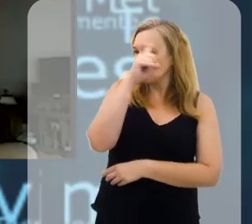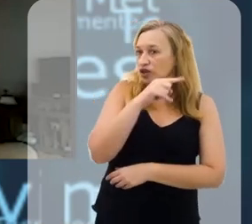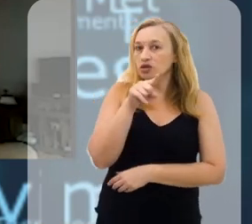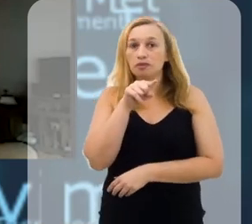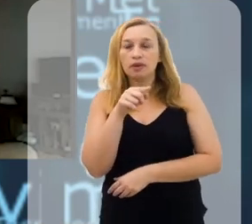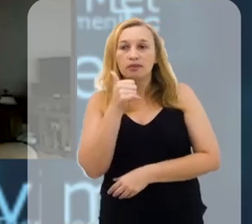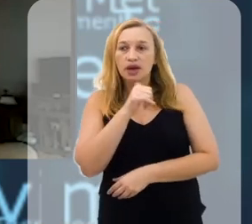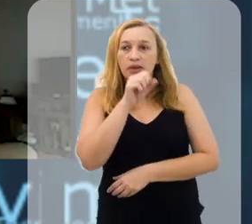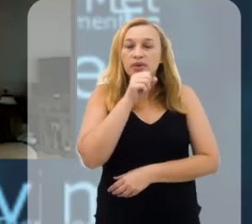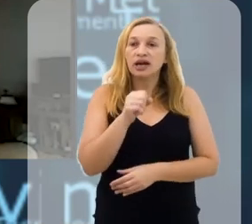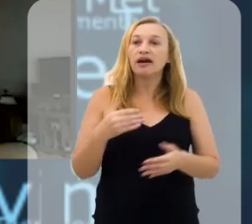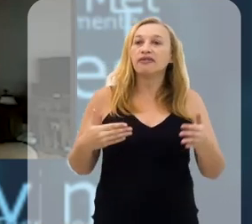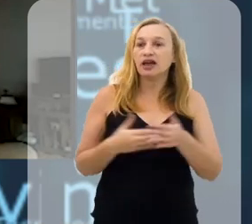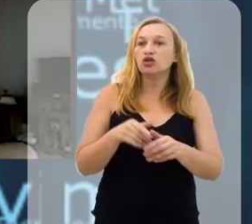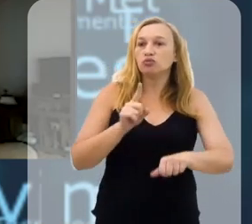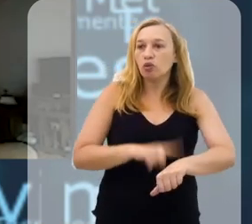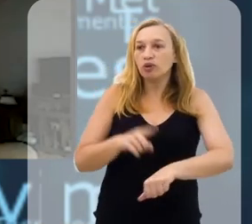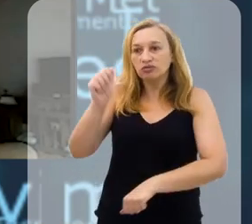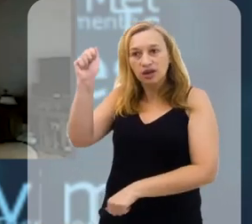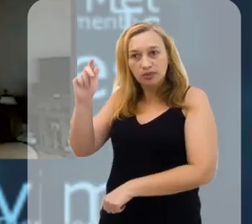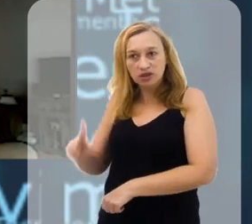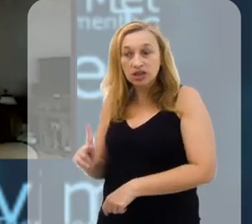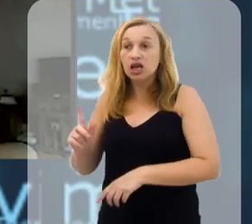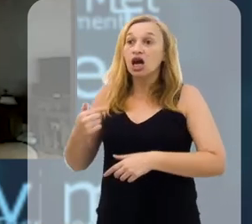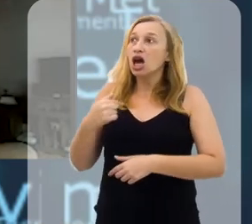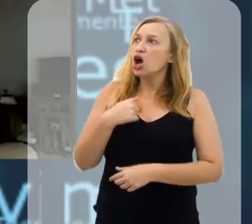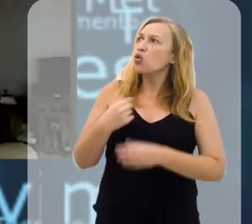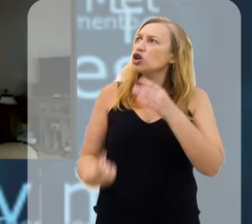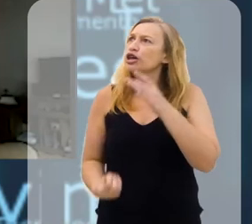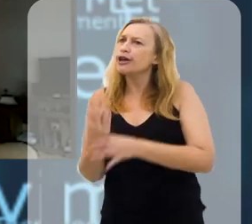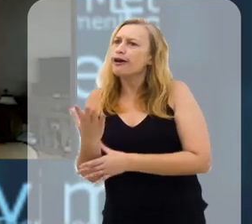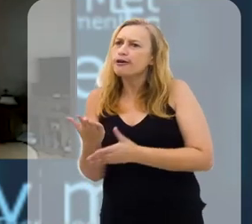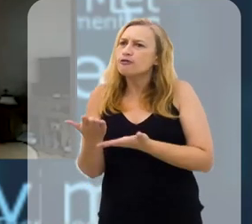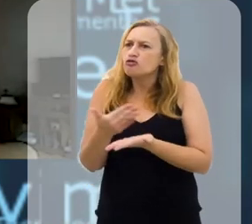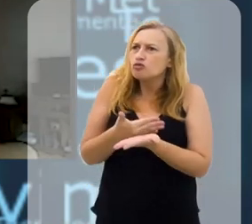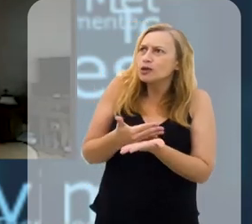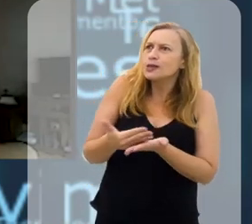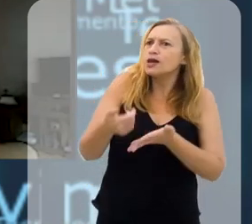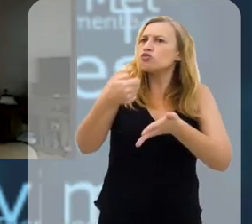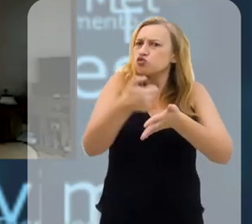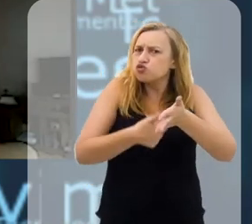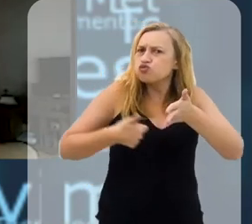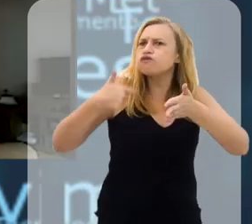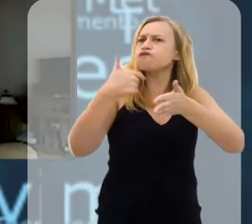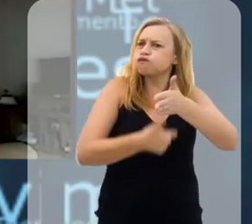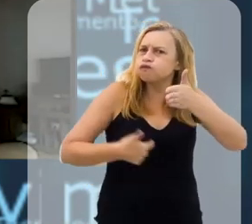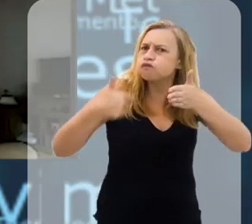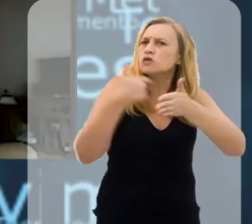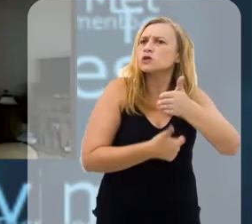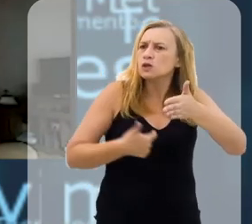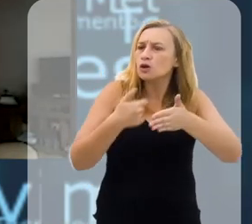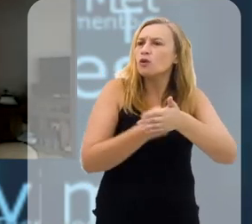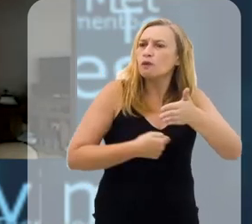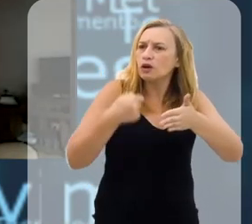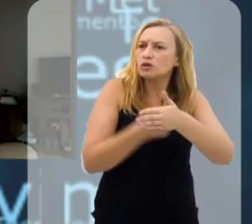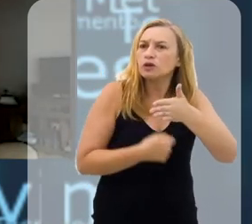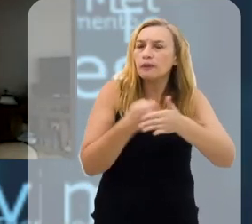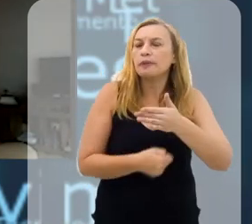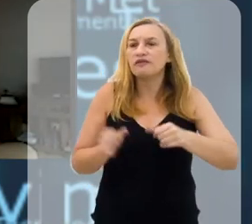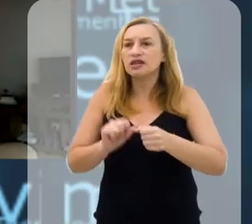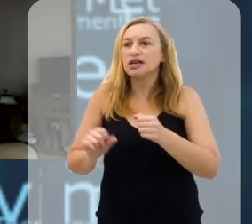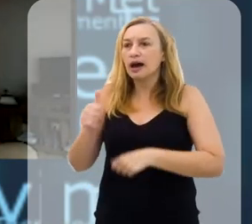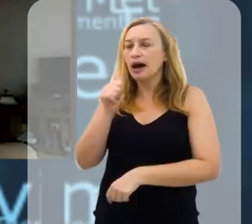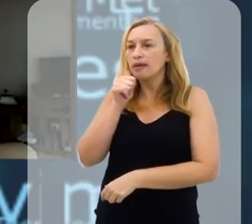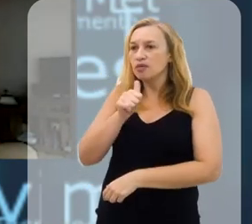isso ficou difícil para ela até na hora da aposentadoria. E aí eu criei e comecei, né, uma luta para